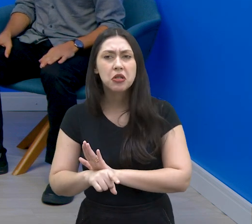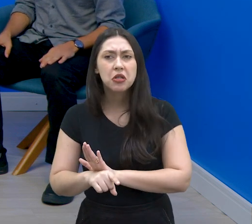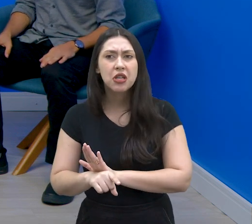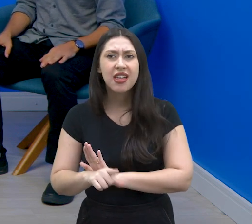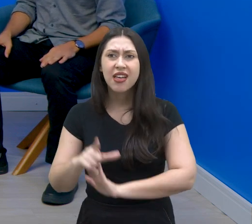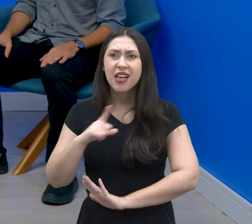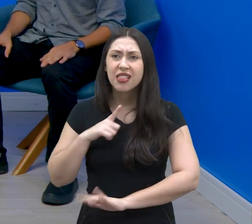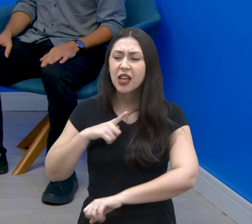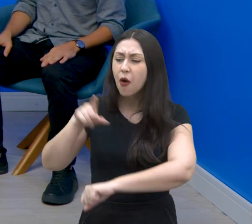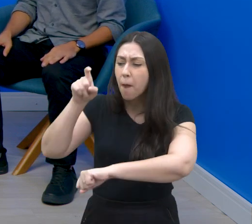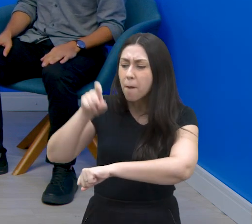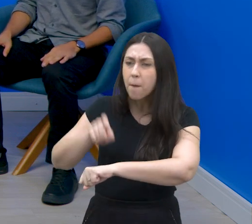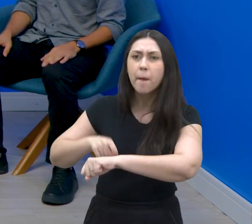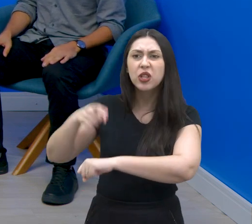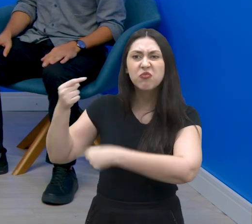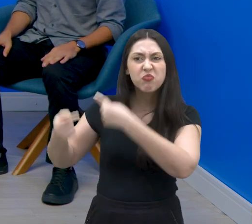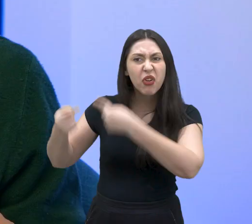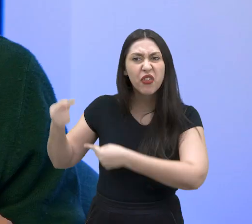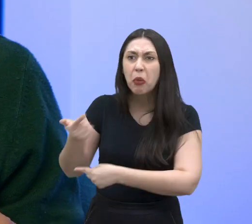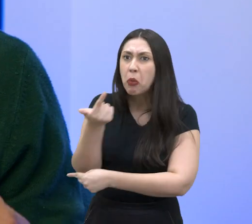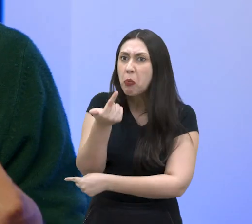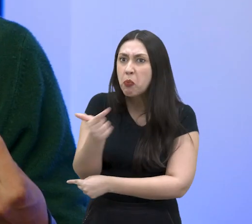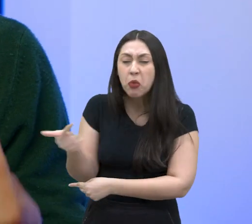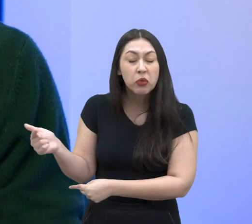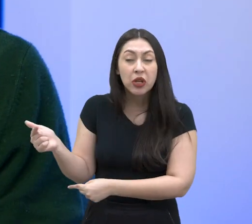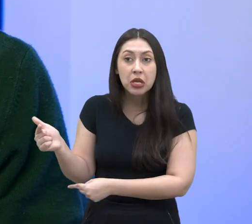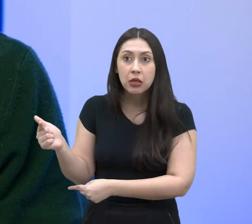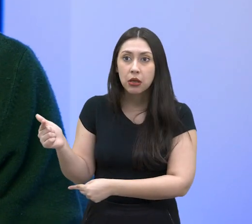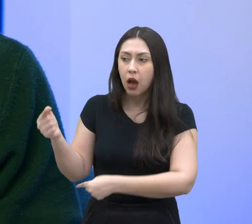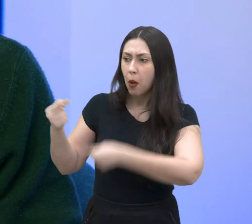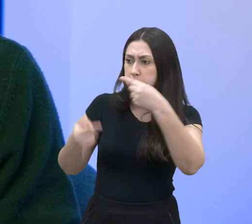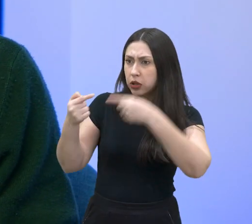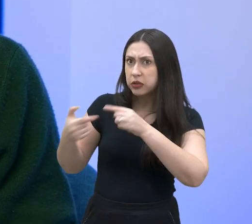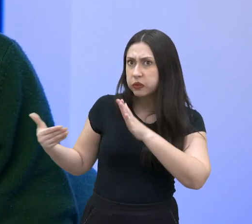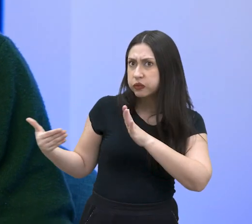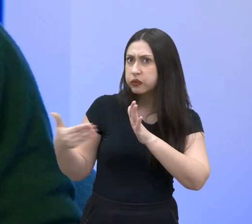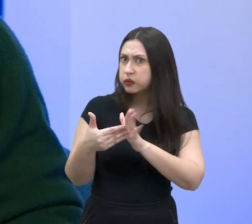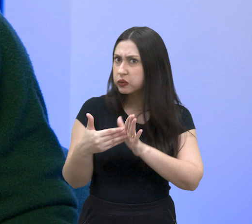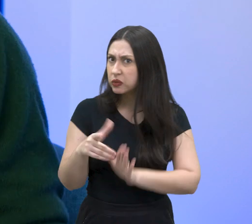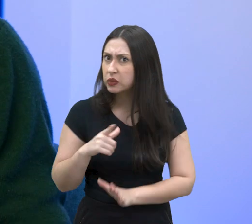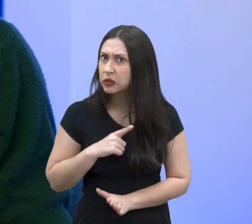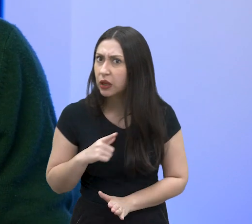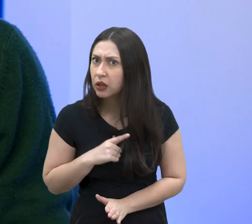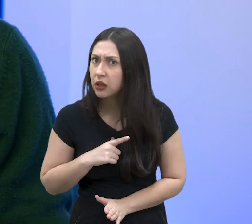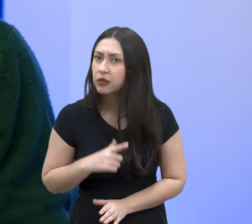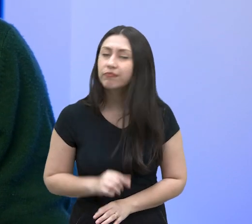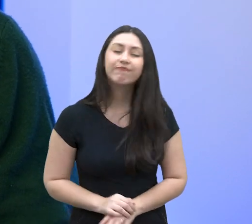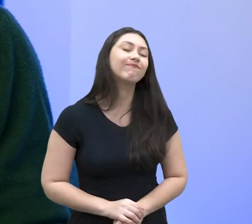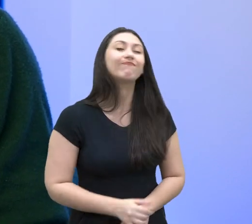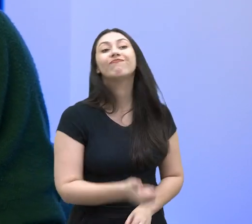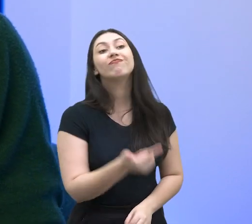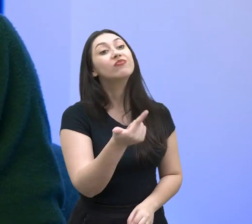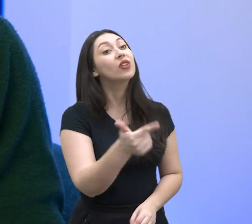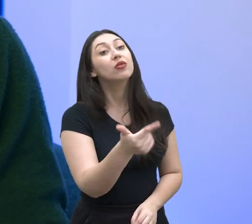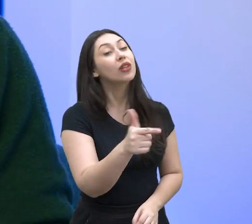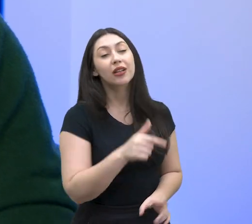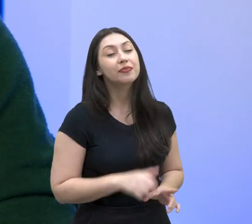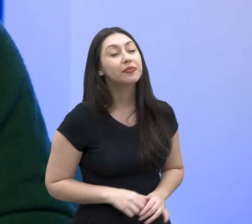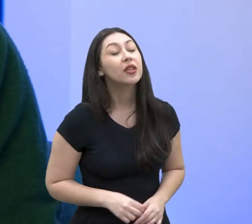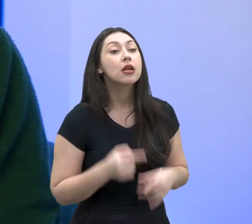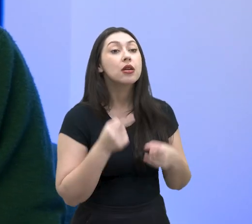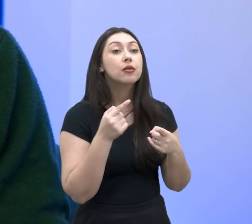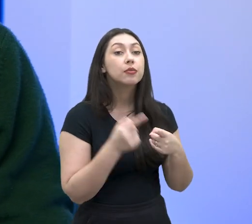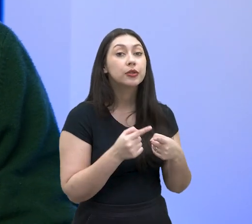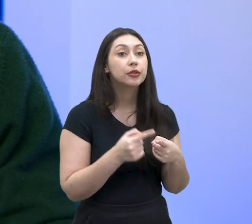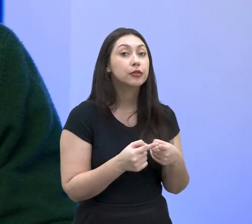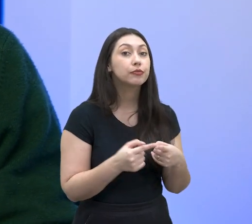Não existe. Não existe porque, assim, a gente pode ter essa impressão de que tem um momento em que eu não sou político, mas a gente é político o tempo